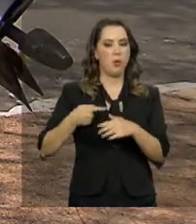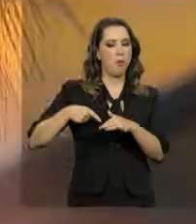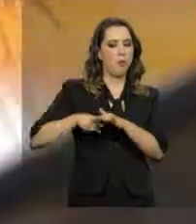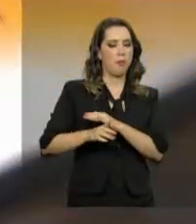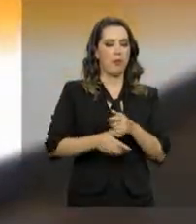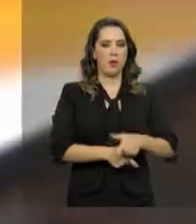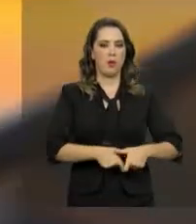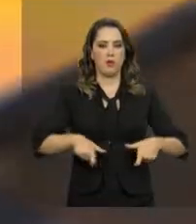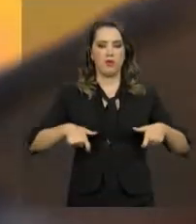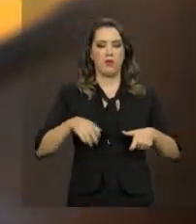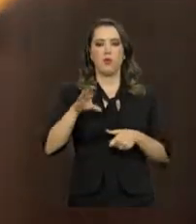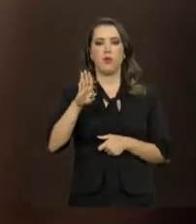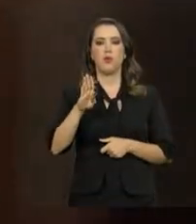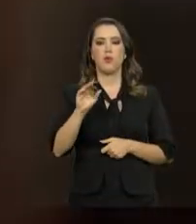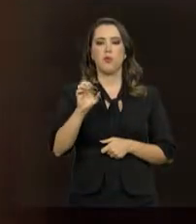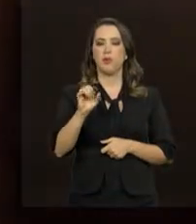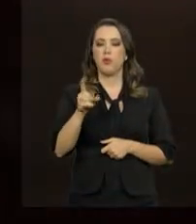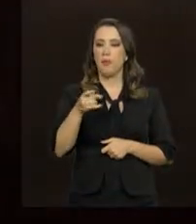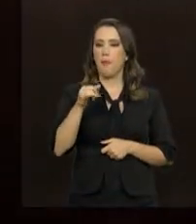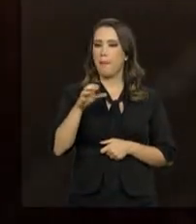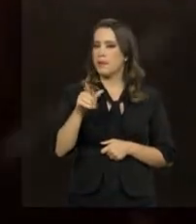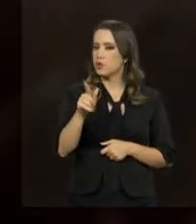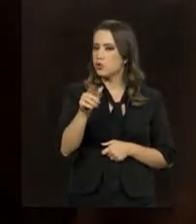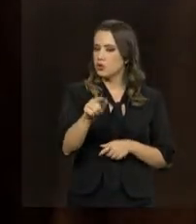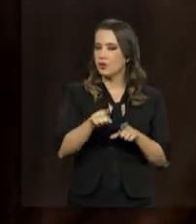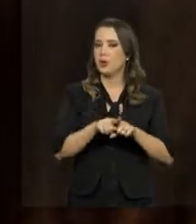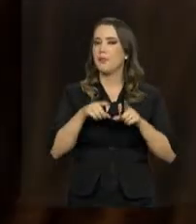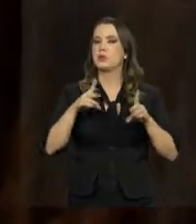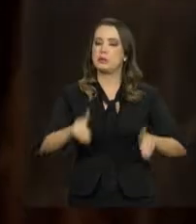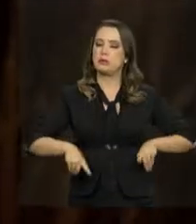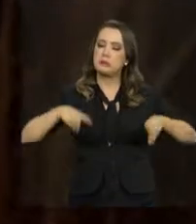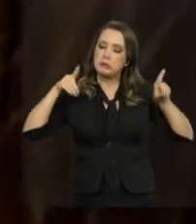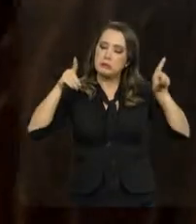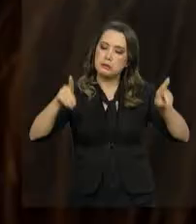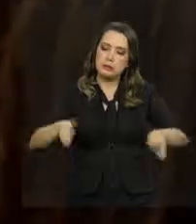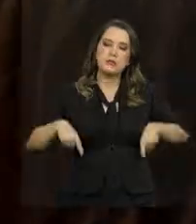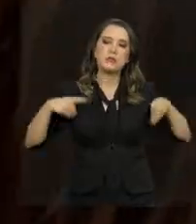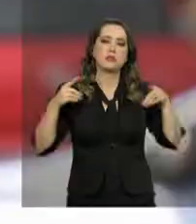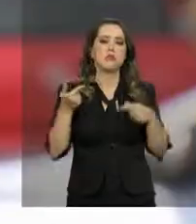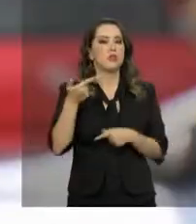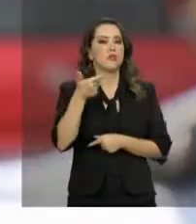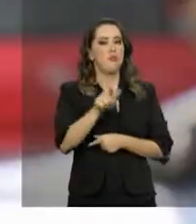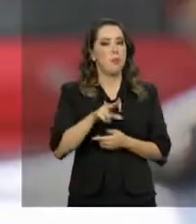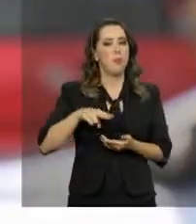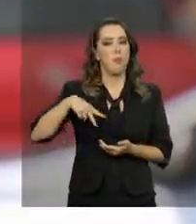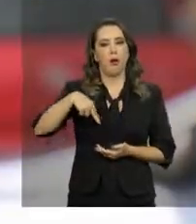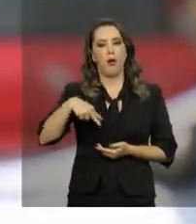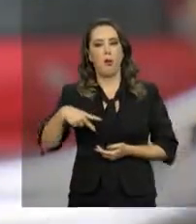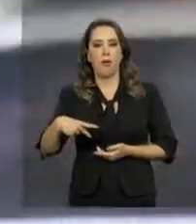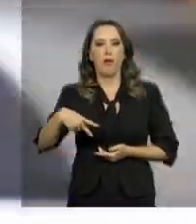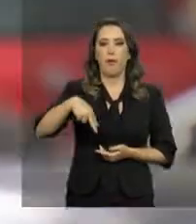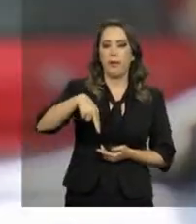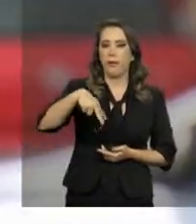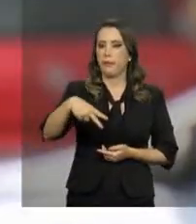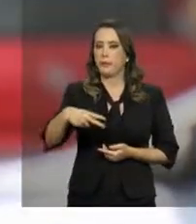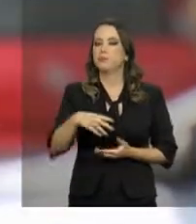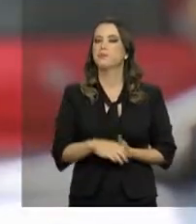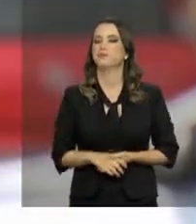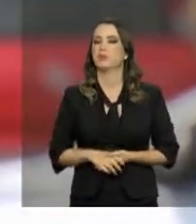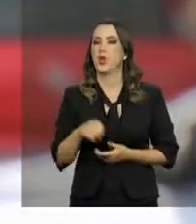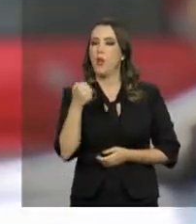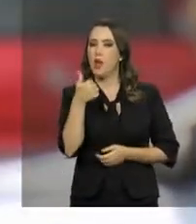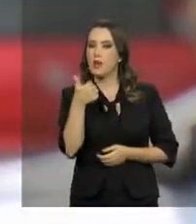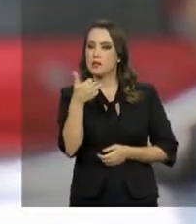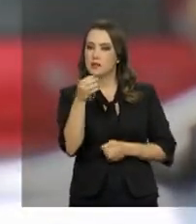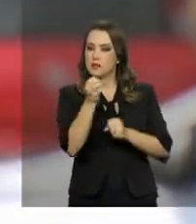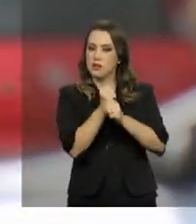bexiga ficou em cadeira de rodas e precisou de dois anos para se recuperar o acidente ocorreu há quase 10